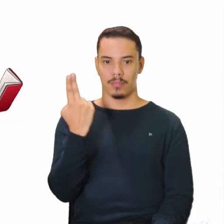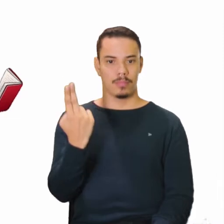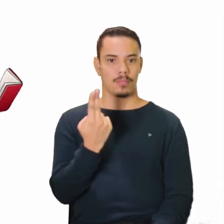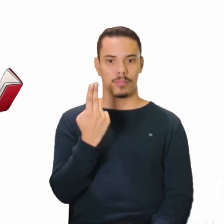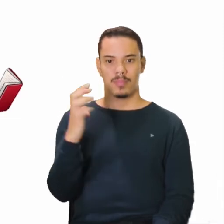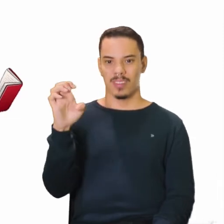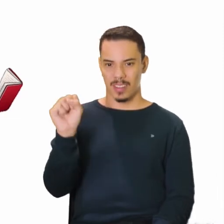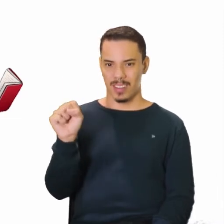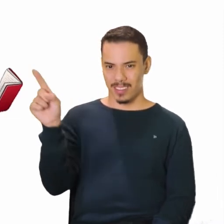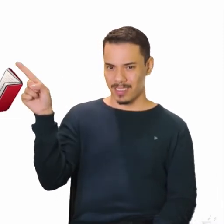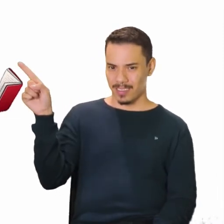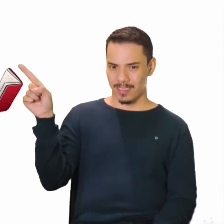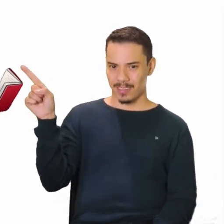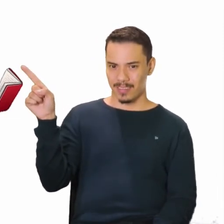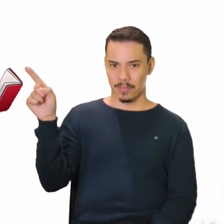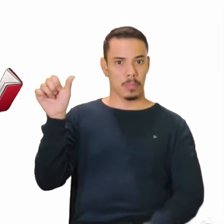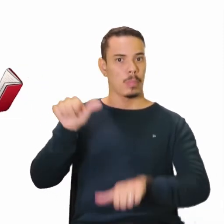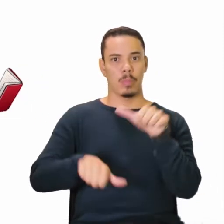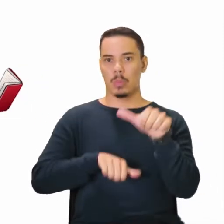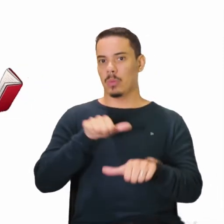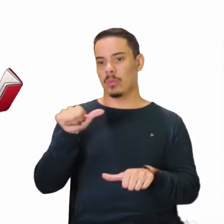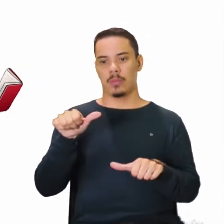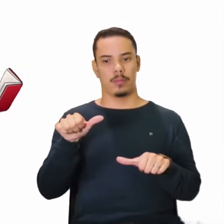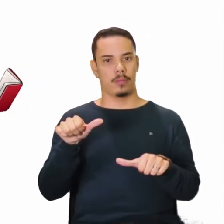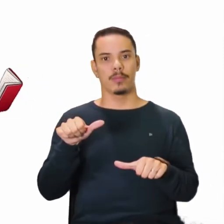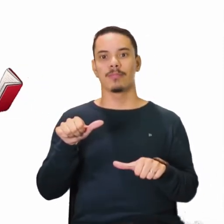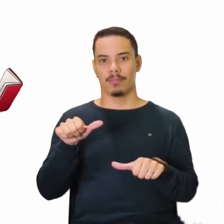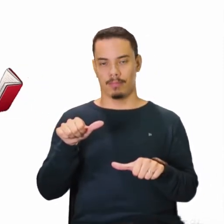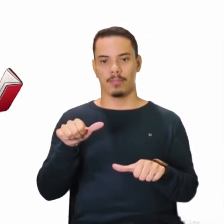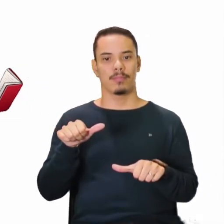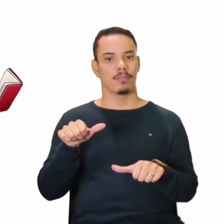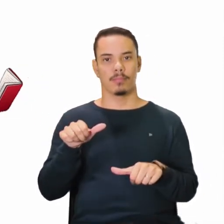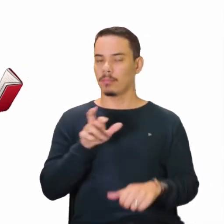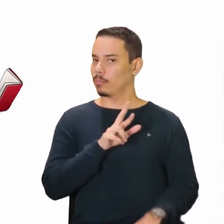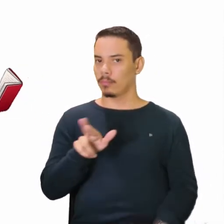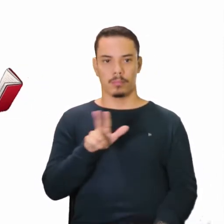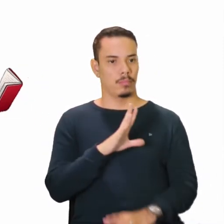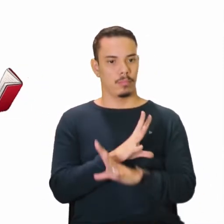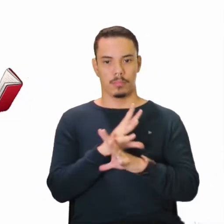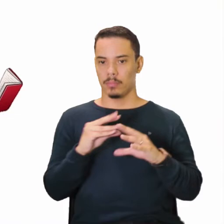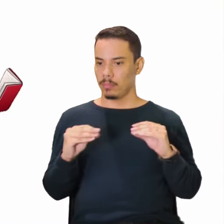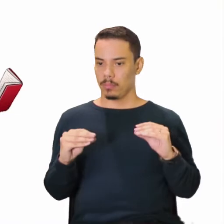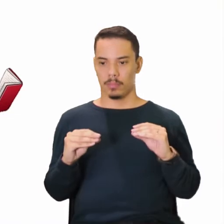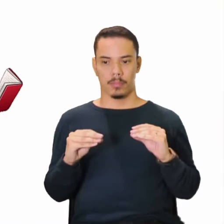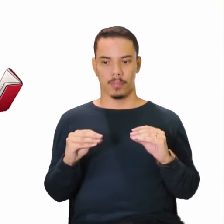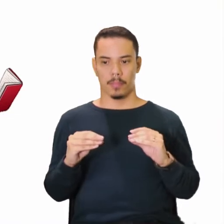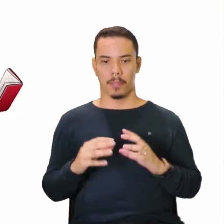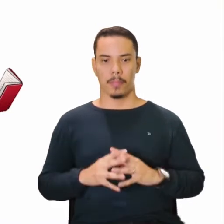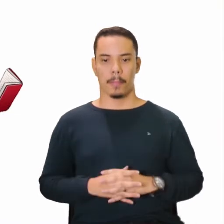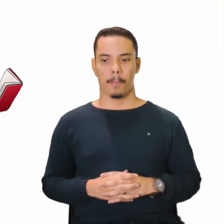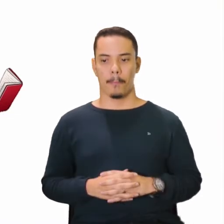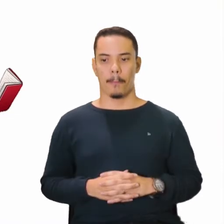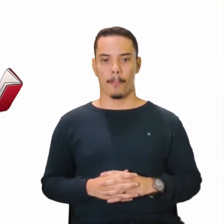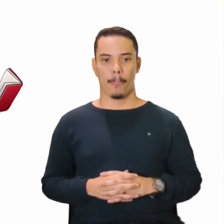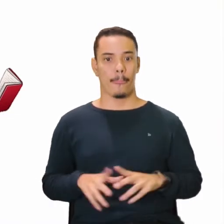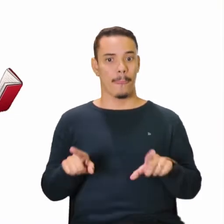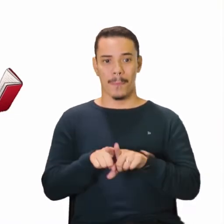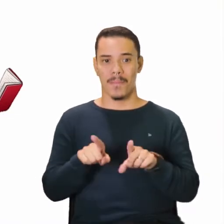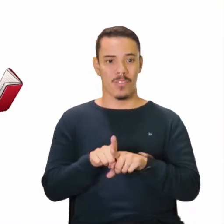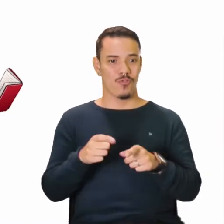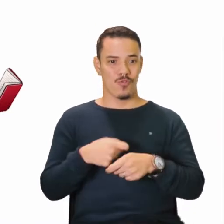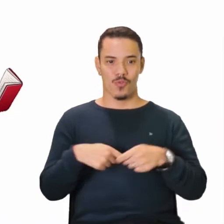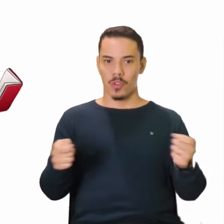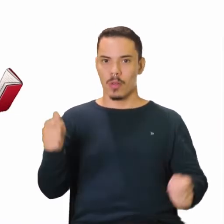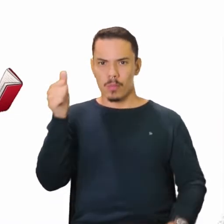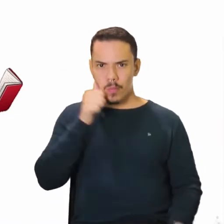se você fizer isso, vai mudar a classe dela. Não vai ser mais conjunção, certo? E também não dá para ir para o